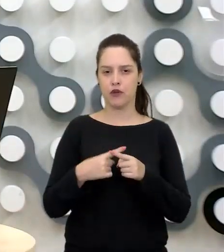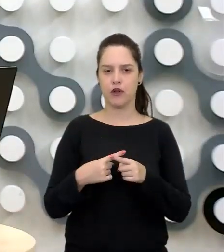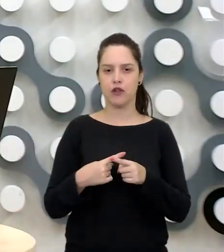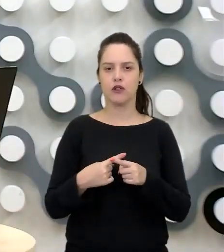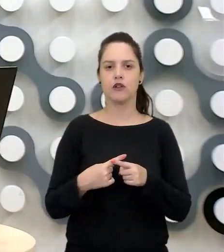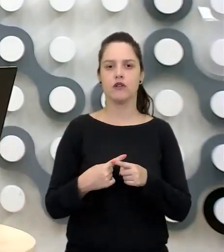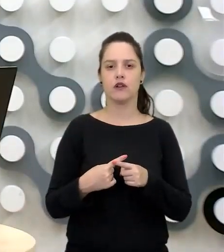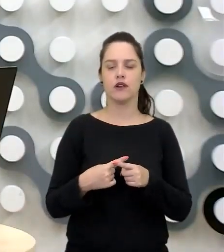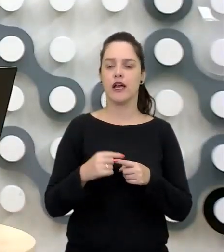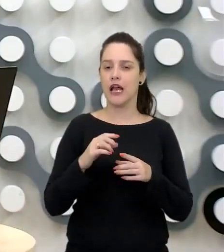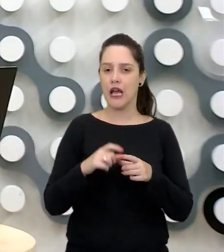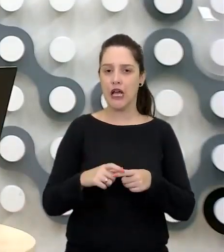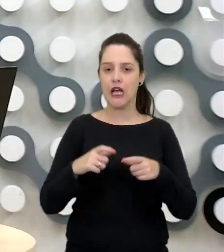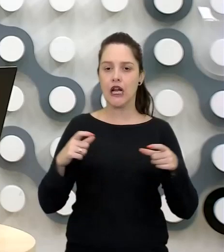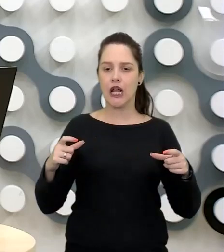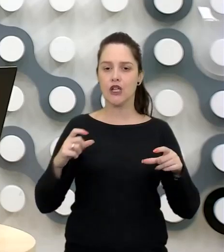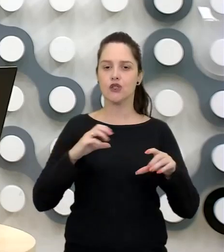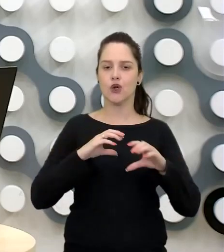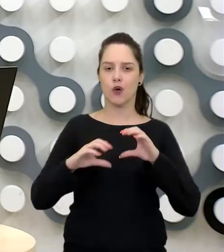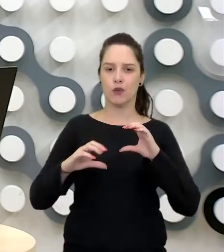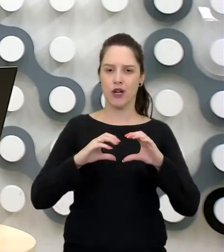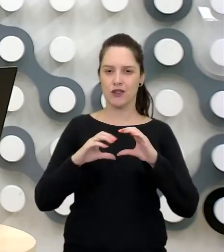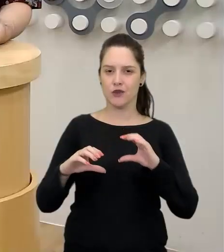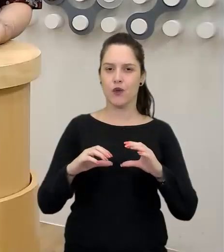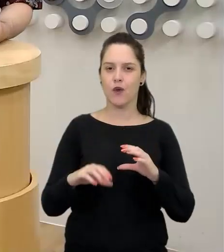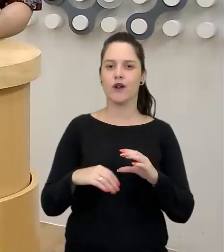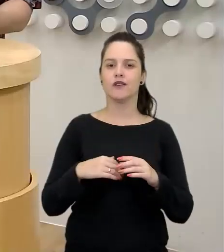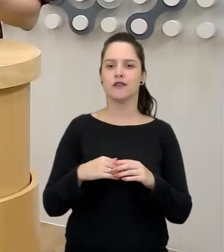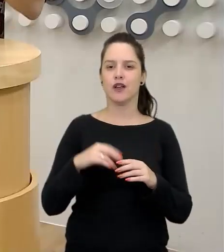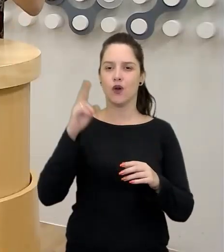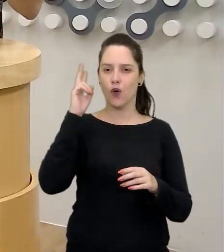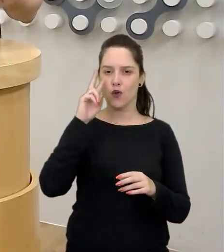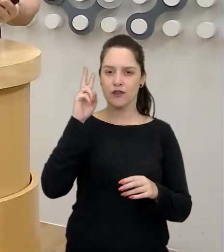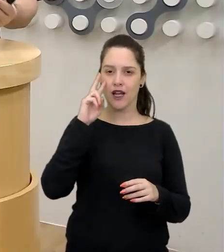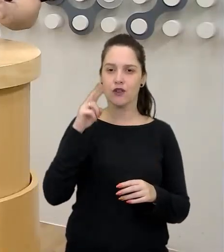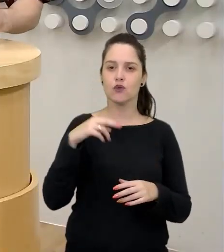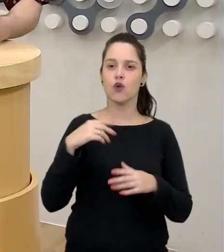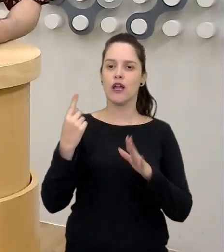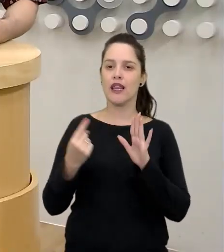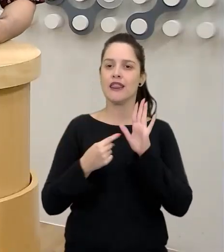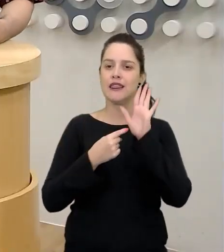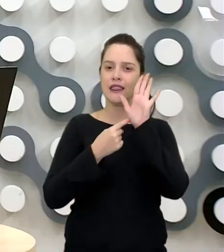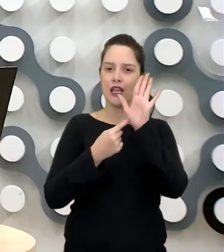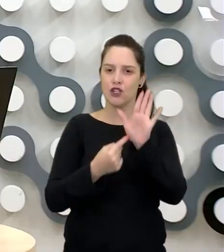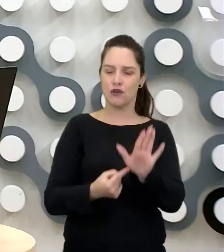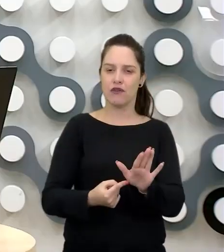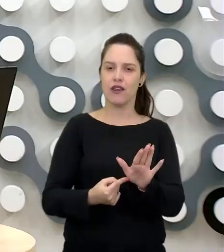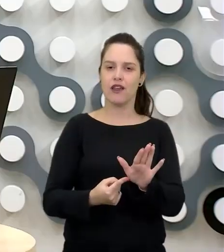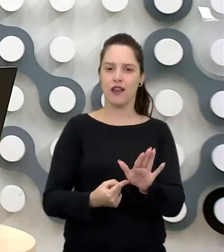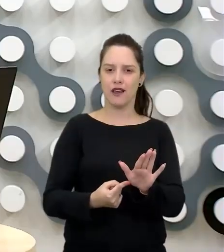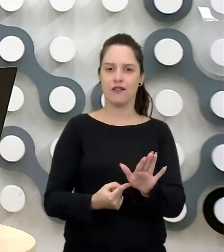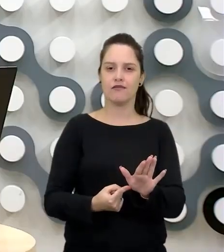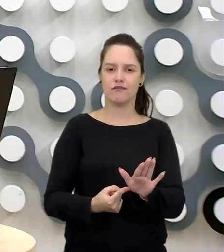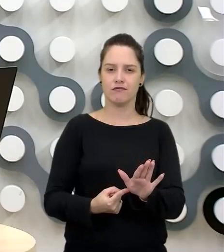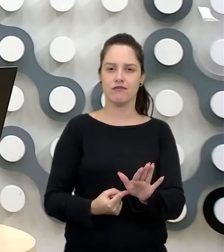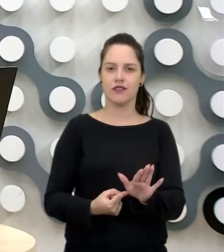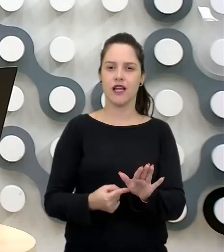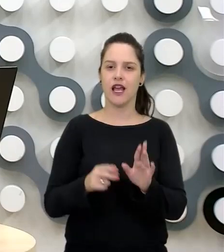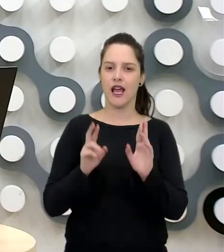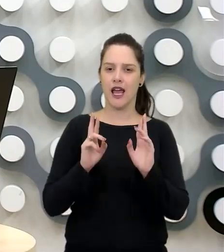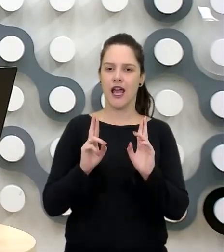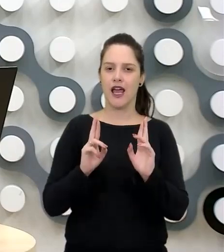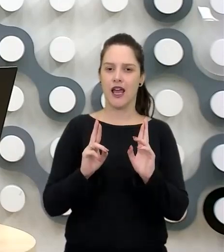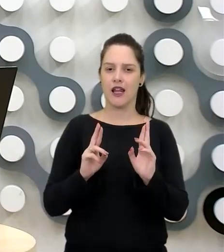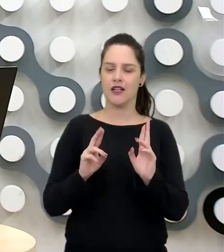os grandes comunicadores, eles são grandes contadores de história, né, o que justifica o nome dessa dessa disciplina, dessa